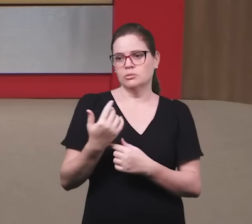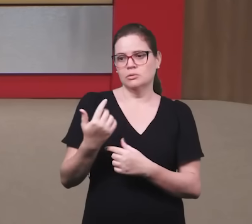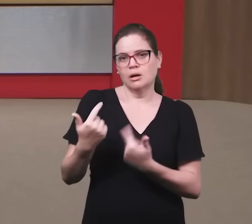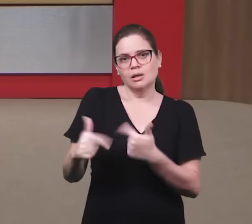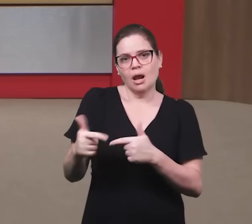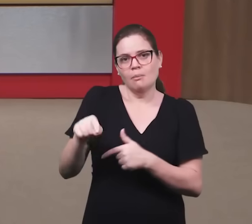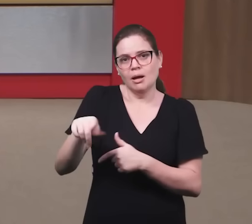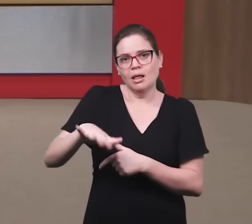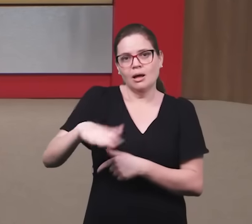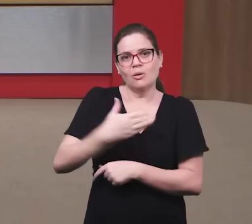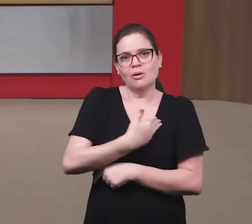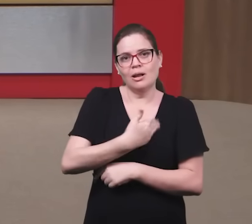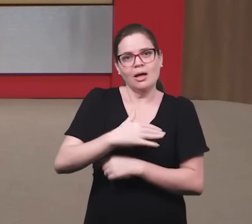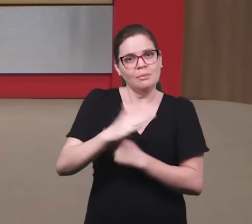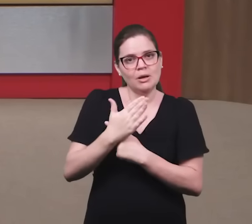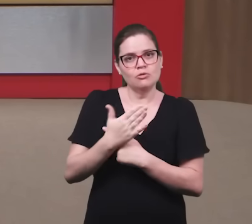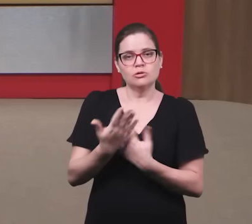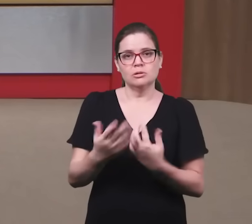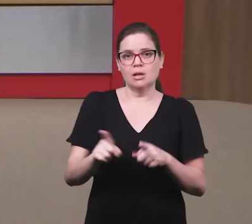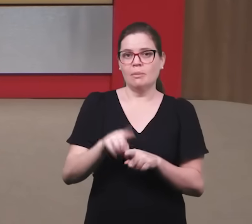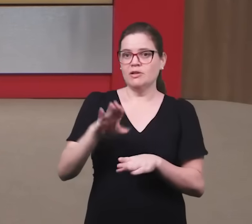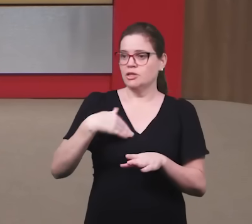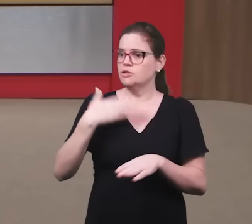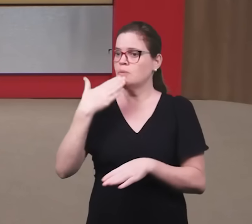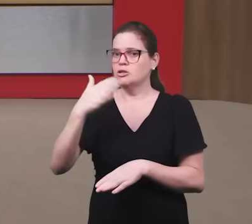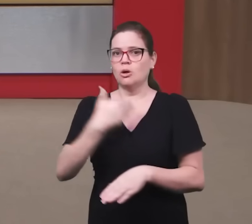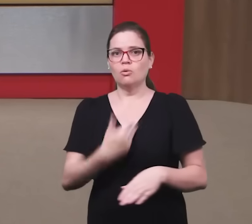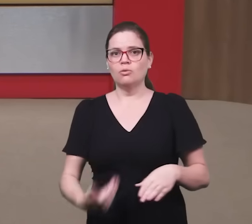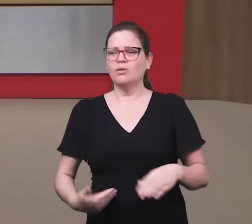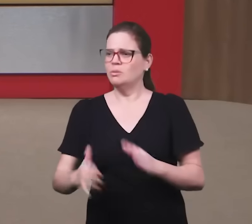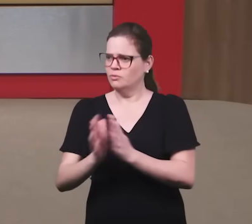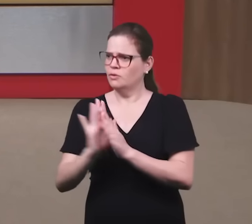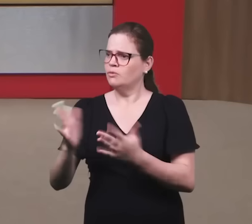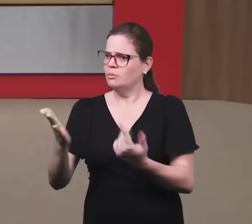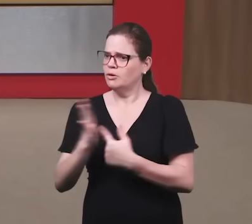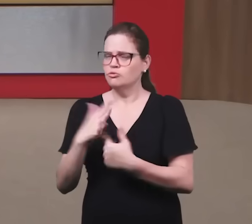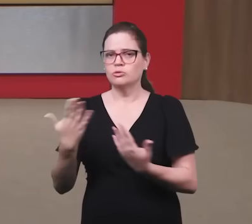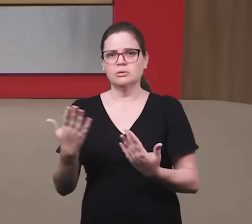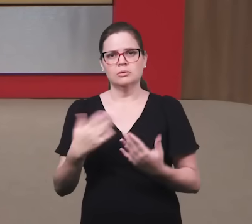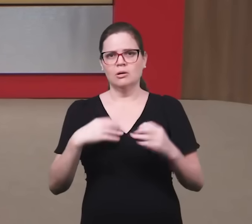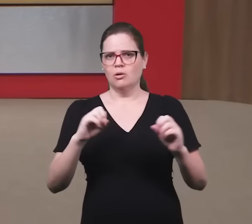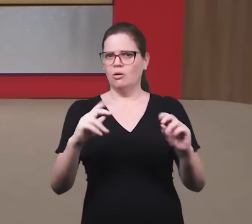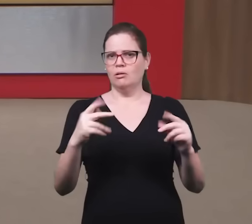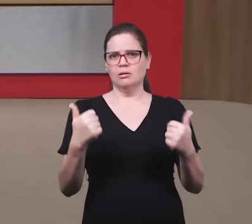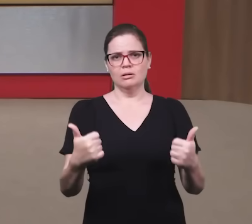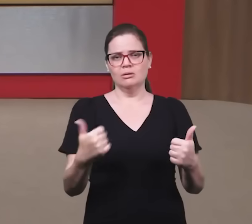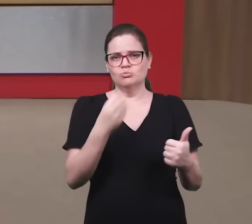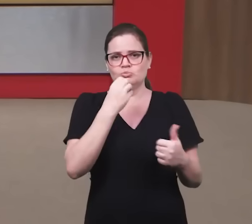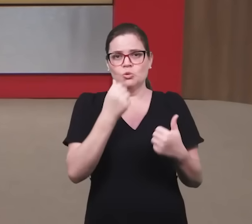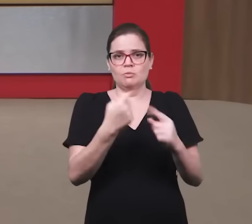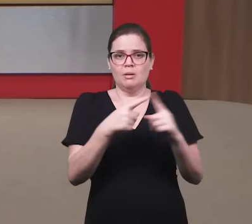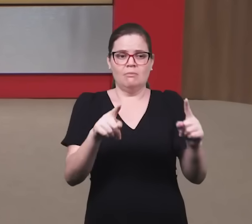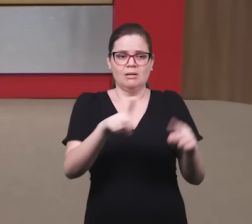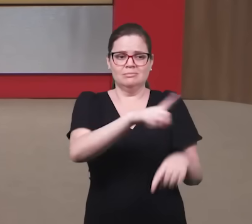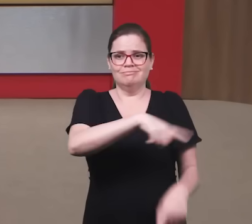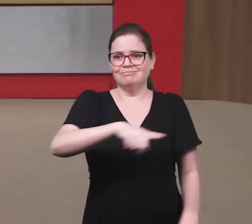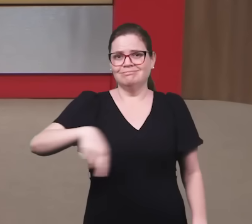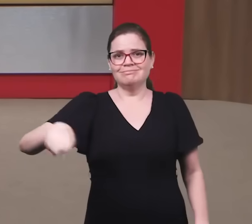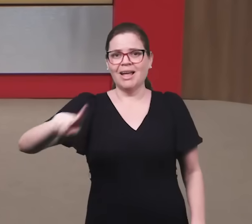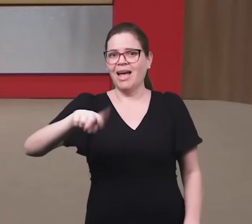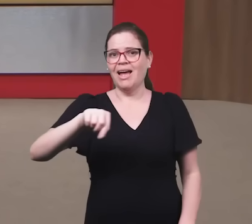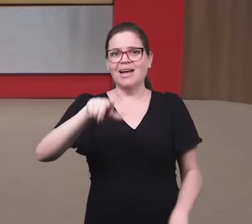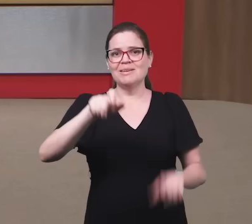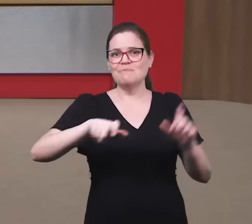trabalho, às vezes até a um governante. Está tudo bem, mas há limites para aquilo que